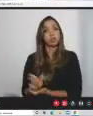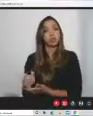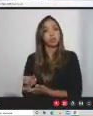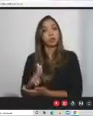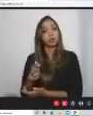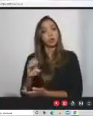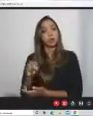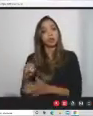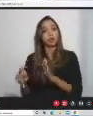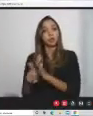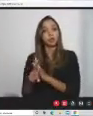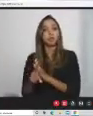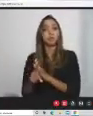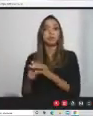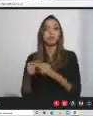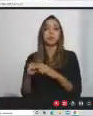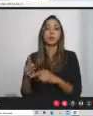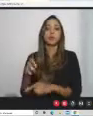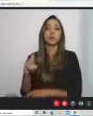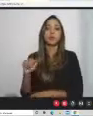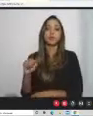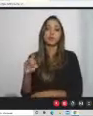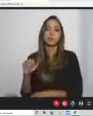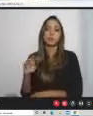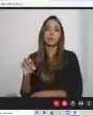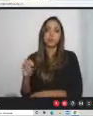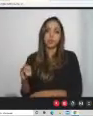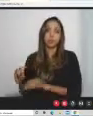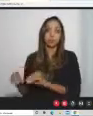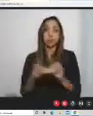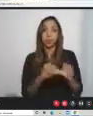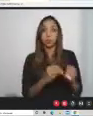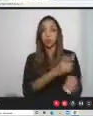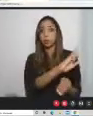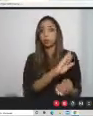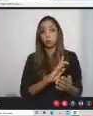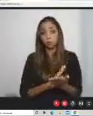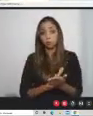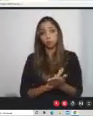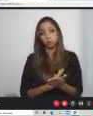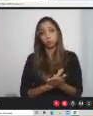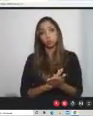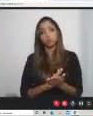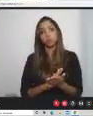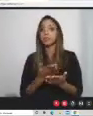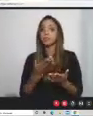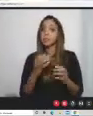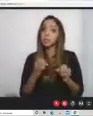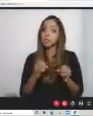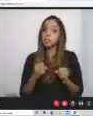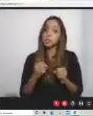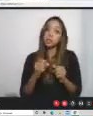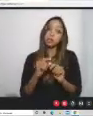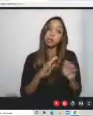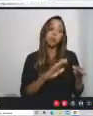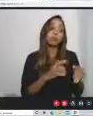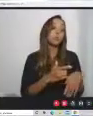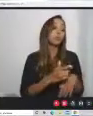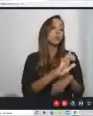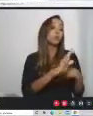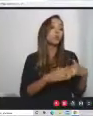outro prédio. E se fosse o prédio, após uma reforma, fosse para aquele prédio da antiga UPINHA, né? Porque seria bem melhor